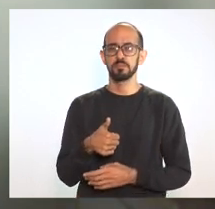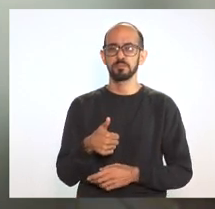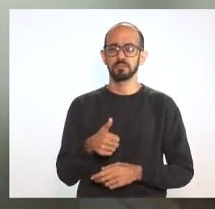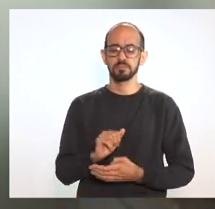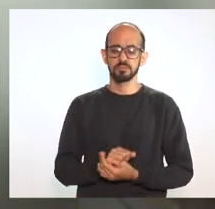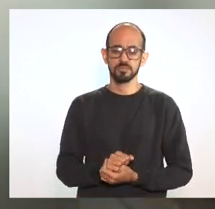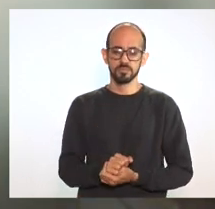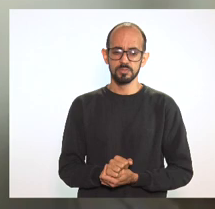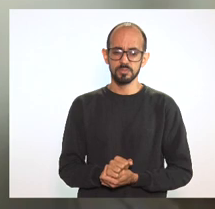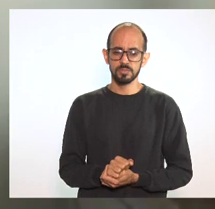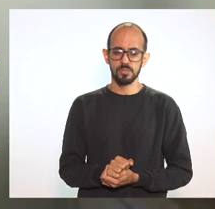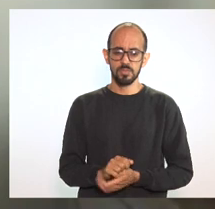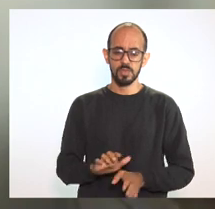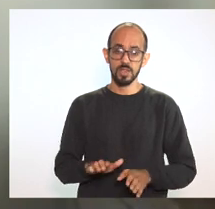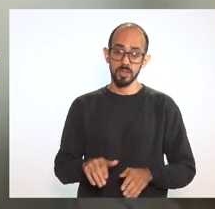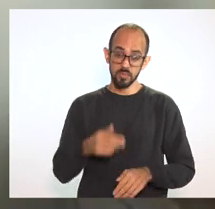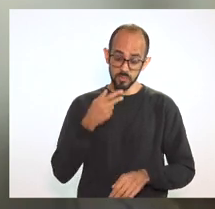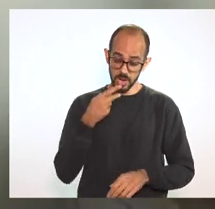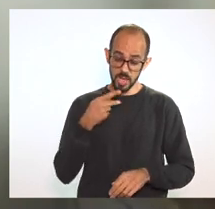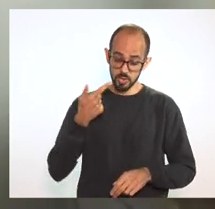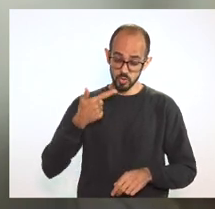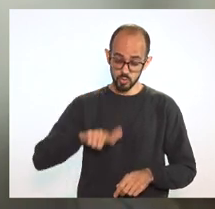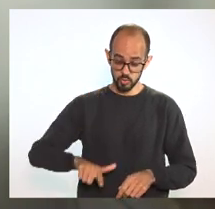aqui seria, novamente,